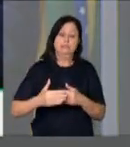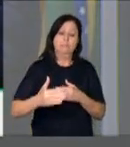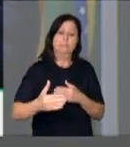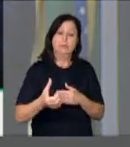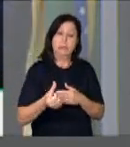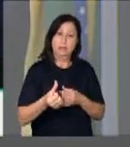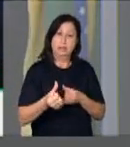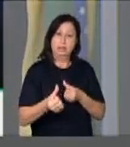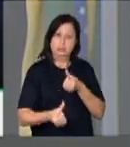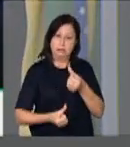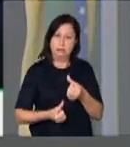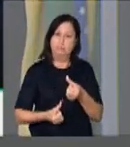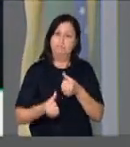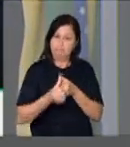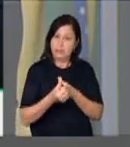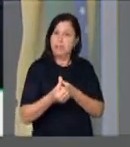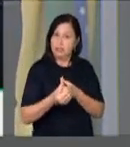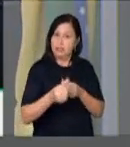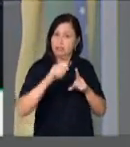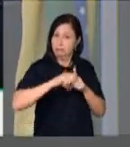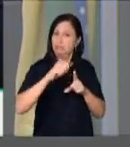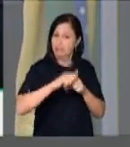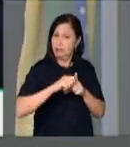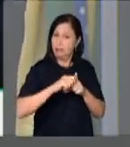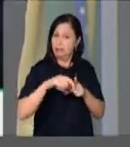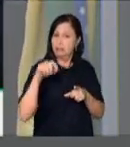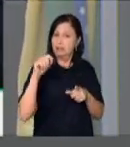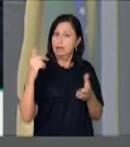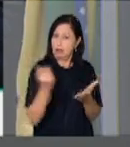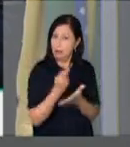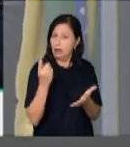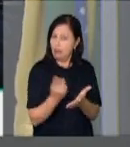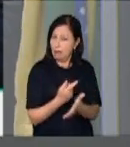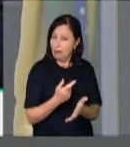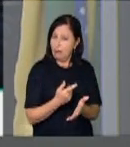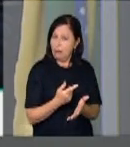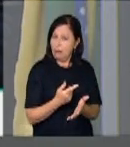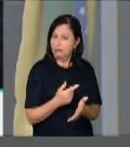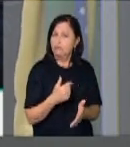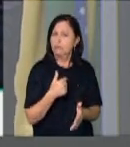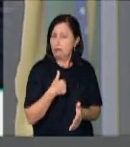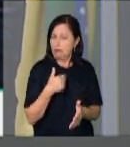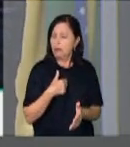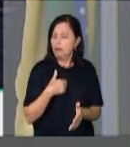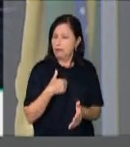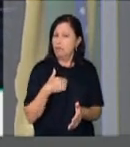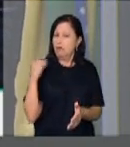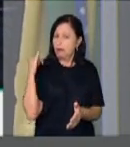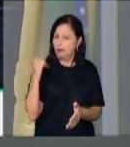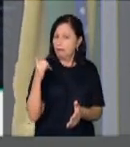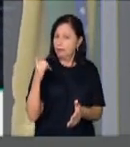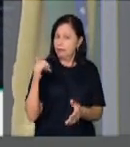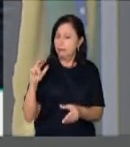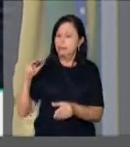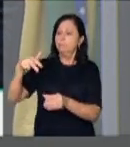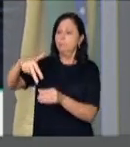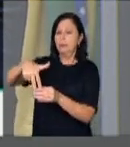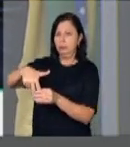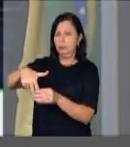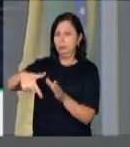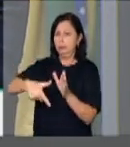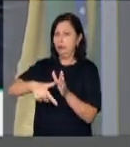coisas devem começar a dar errado não digo que pelo menos não foi avisado eu